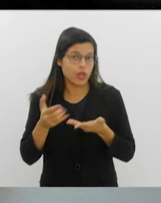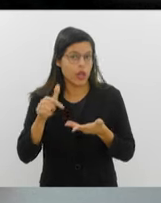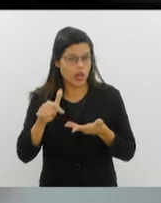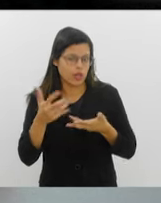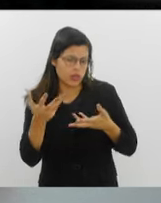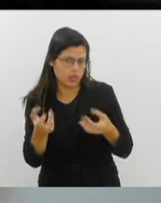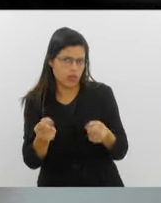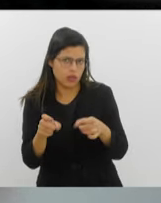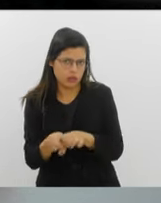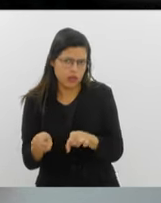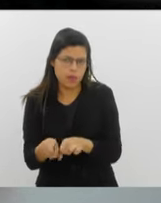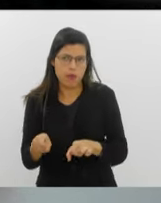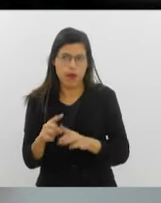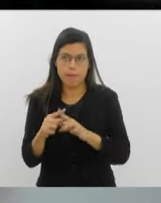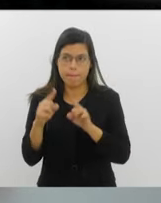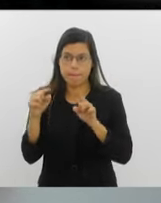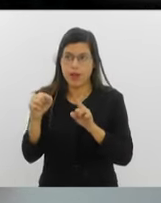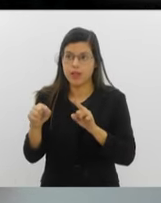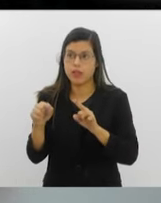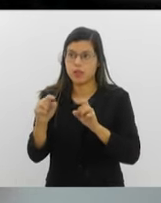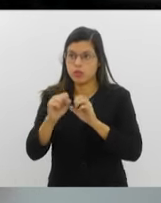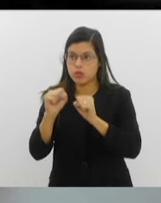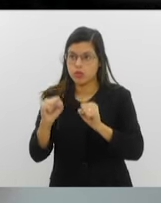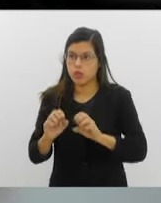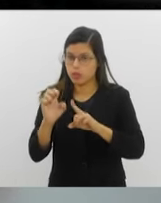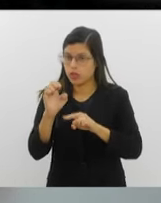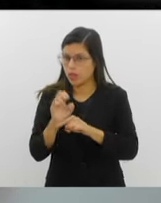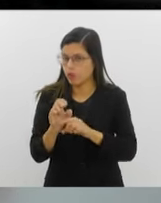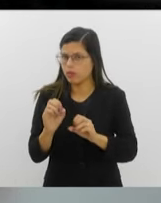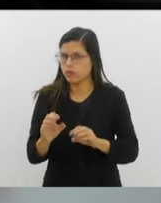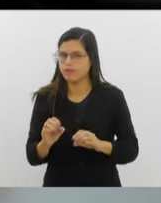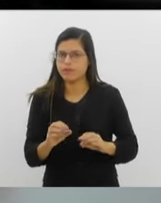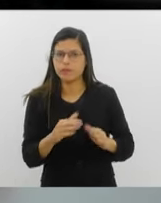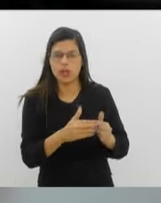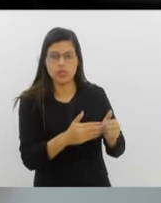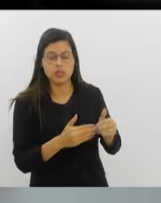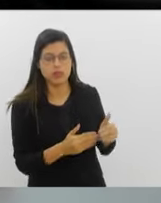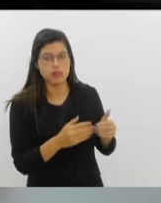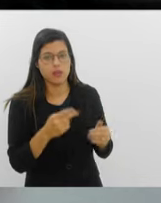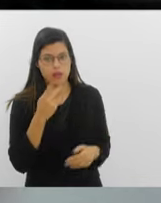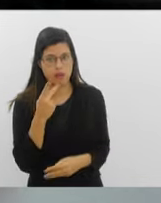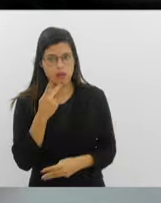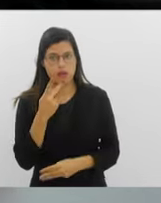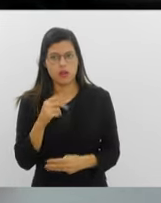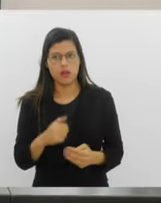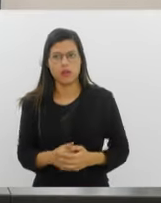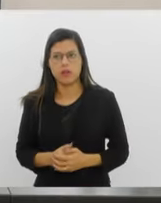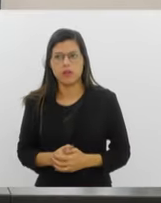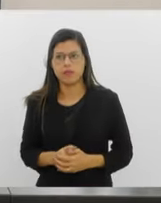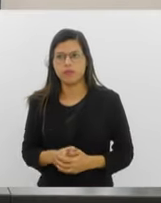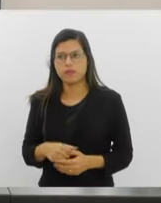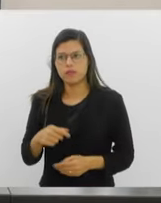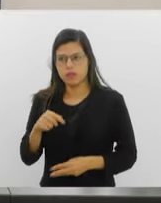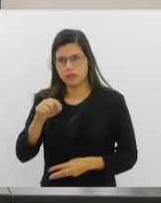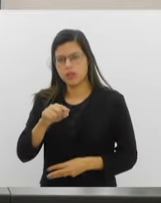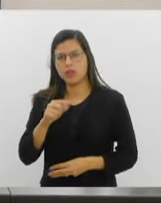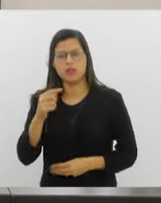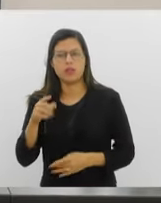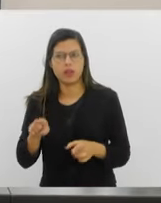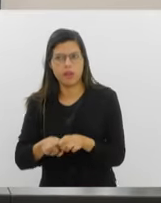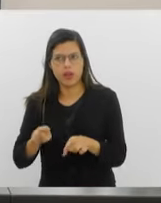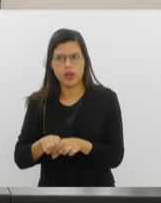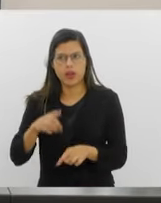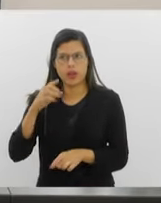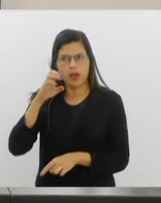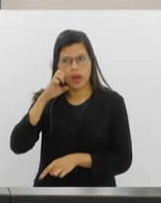né, no sistema estadual de ensino, de forma... Fazer uma parte da parte, porque Vossas Excelências, tanto Vossa Excelência quanto a deputada Élica, deputado Dr. Serginho e o